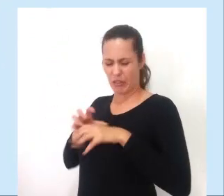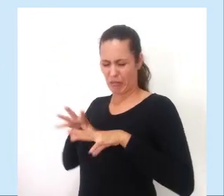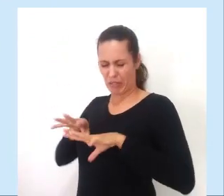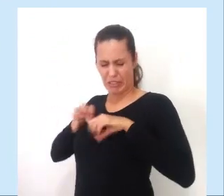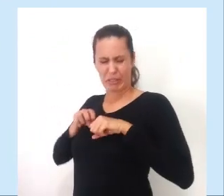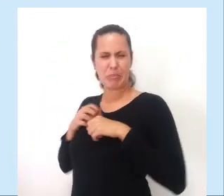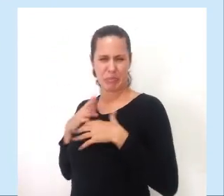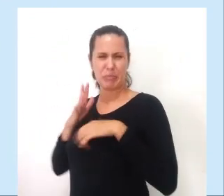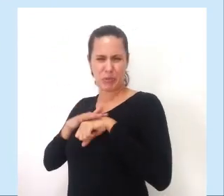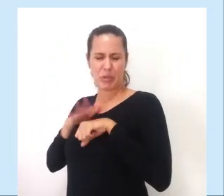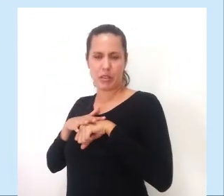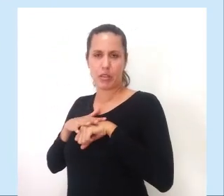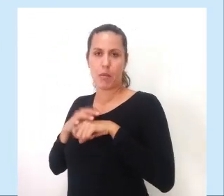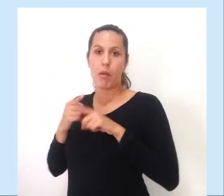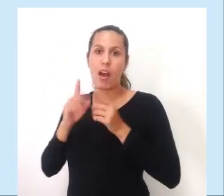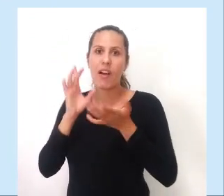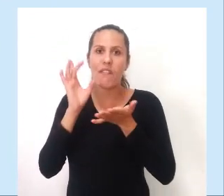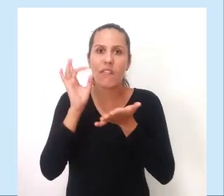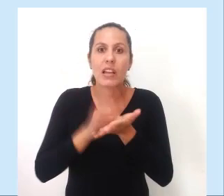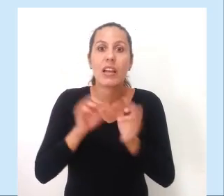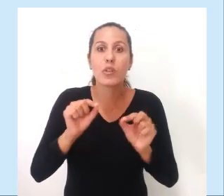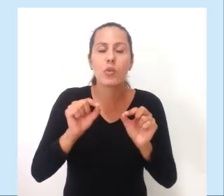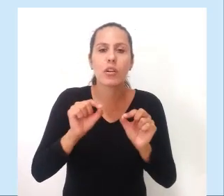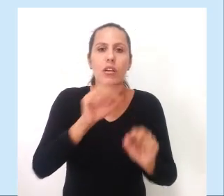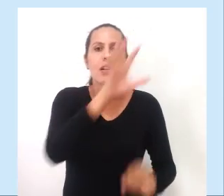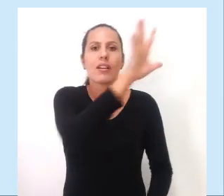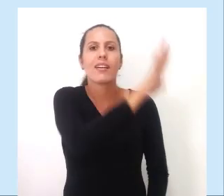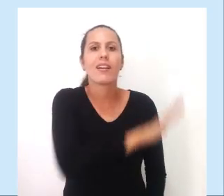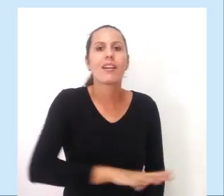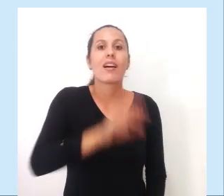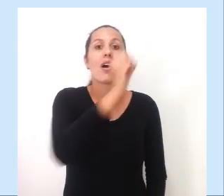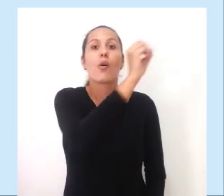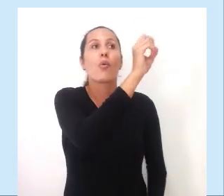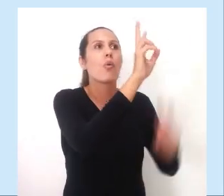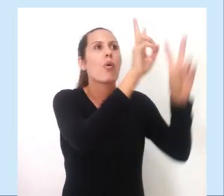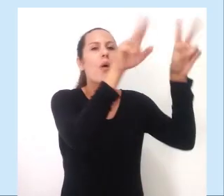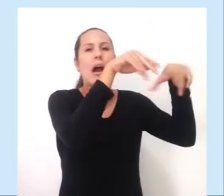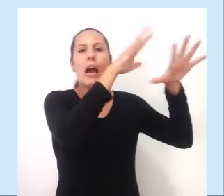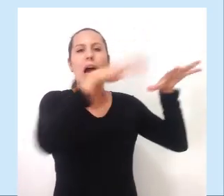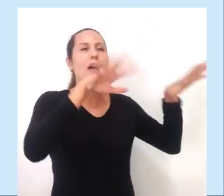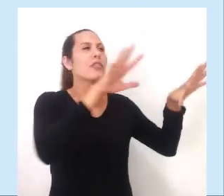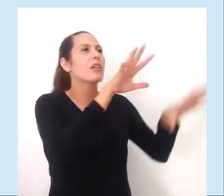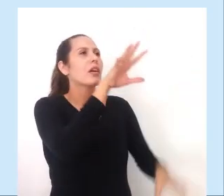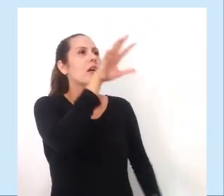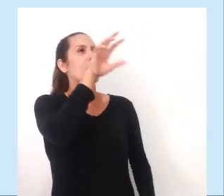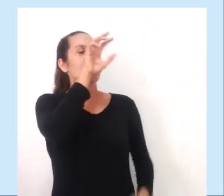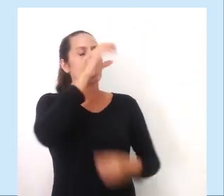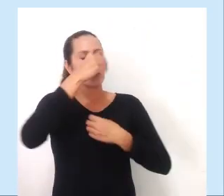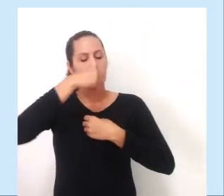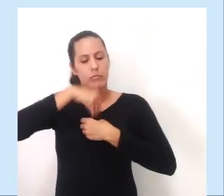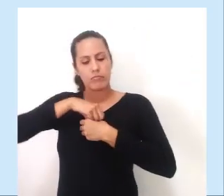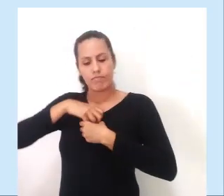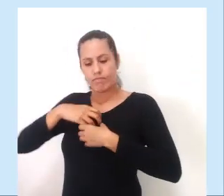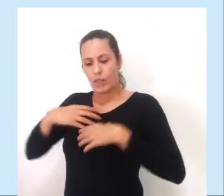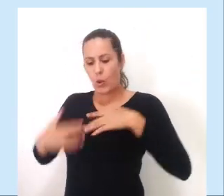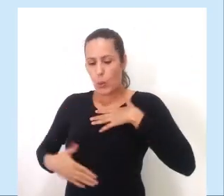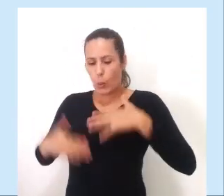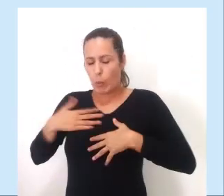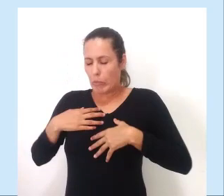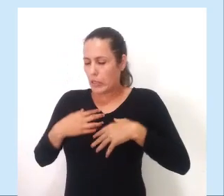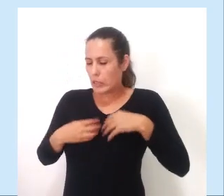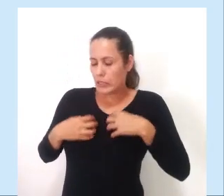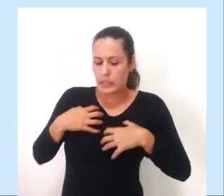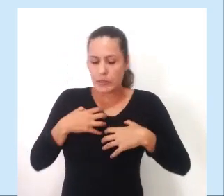a alergia, e na verdade, é um produto da combustão, porque está aqui na atmosfera.